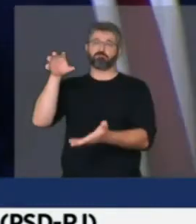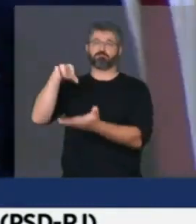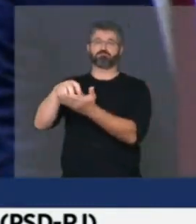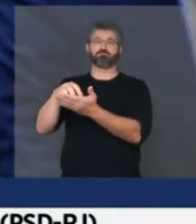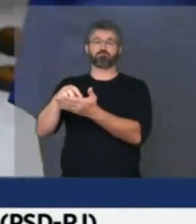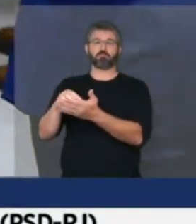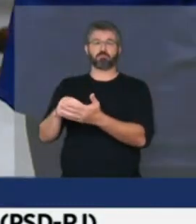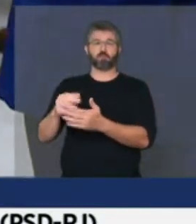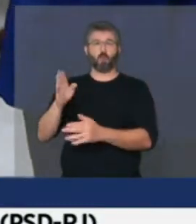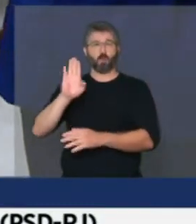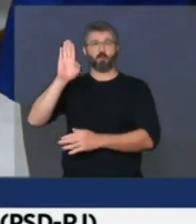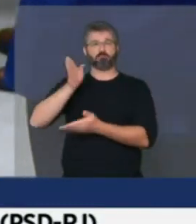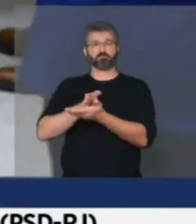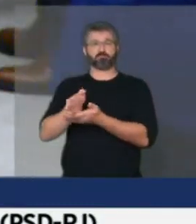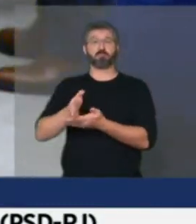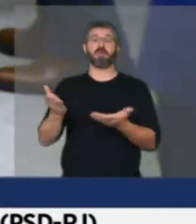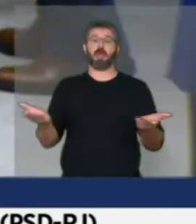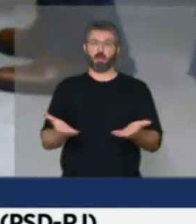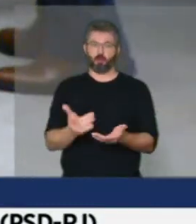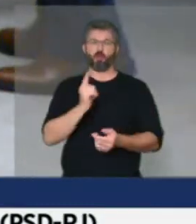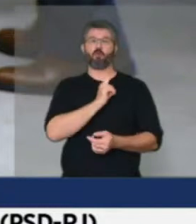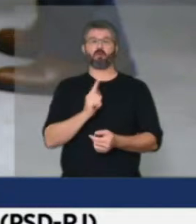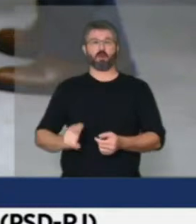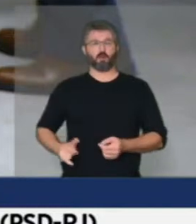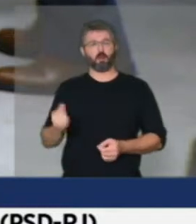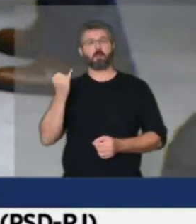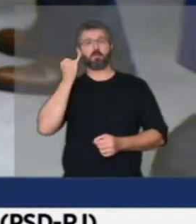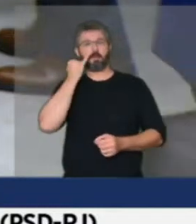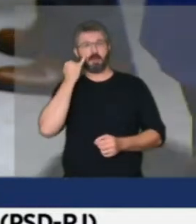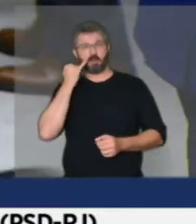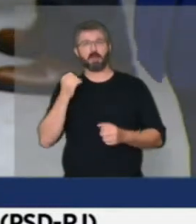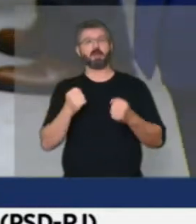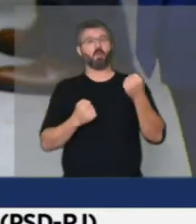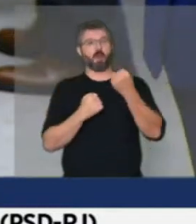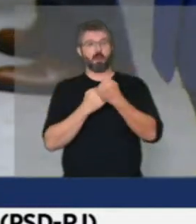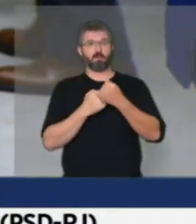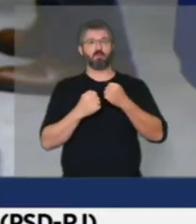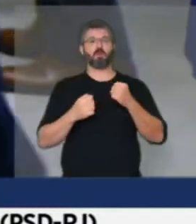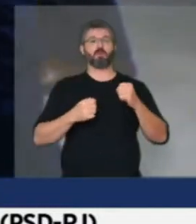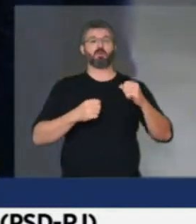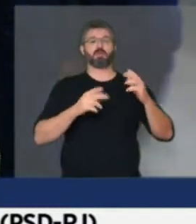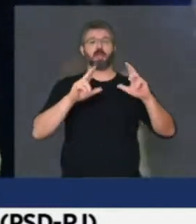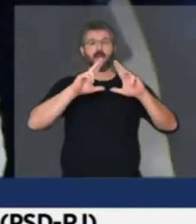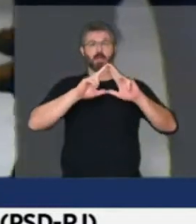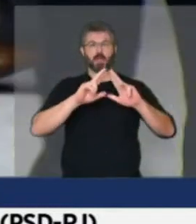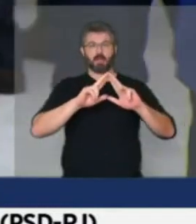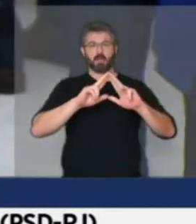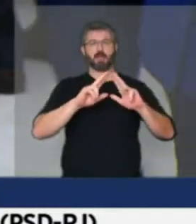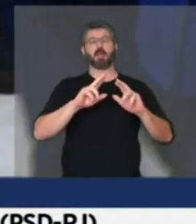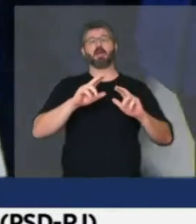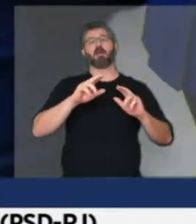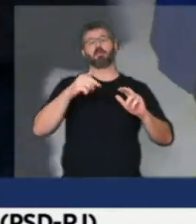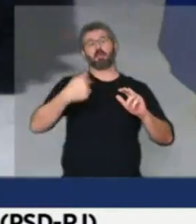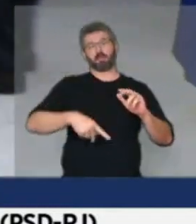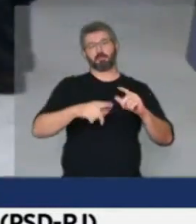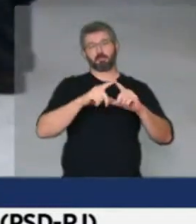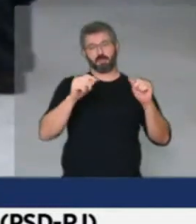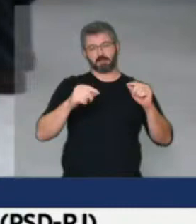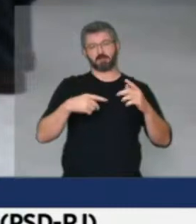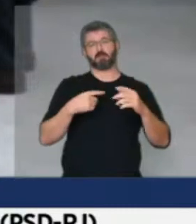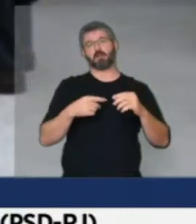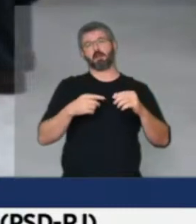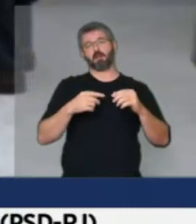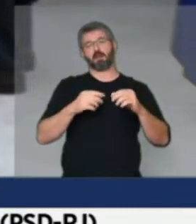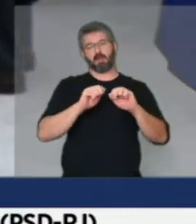a promessa. E o nosso governador Ibanez, através da ajuda da Câmara Legislativa e também da ajuda dos deputados da